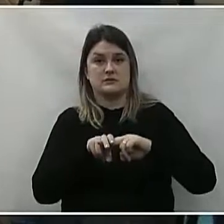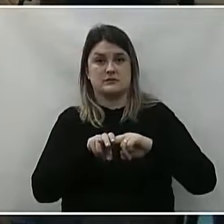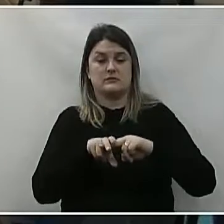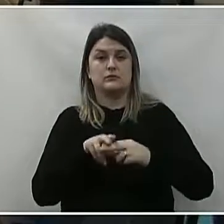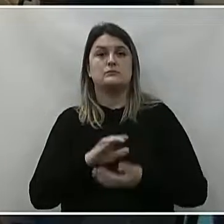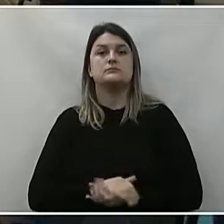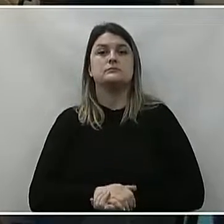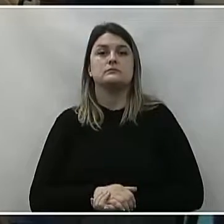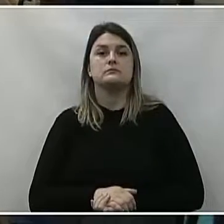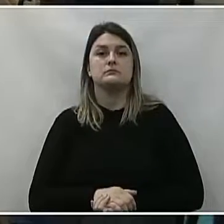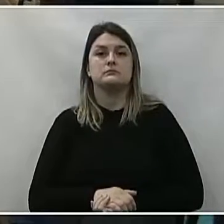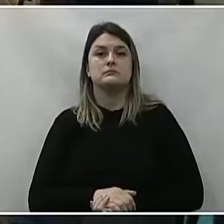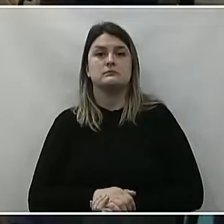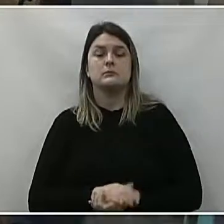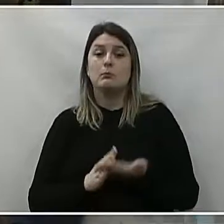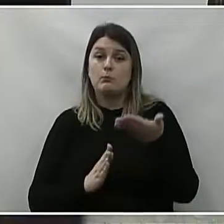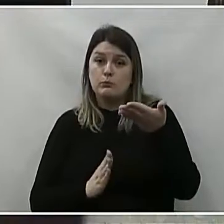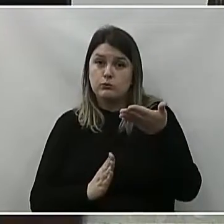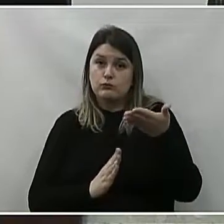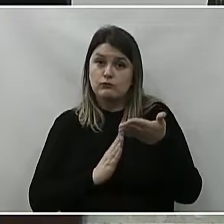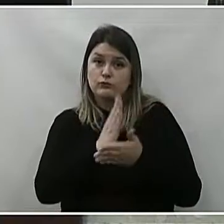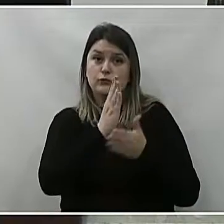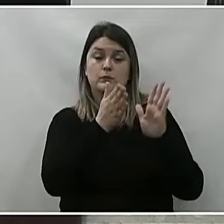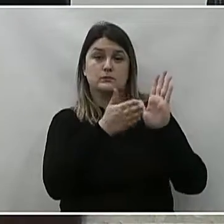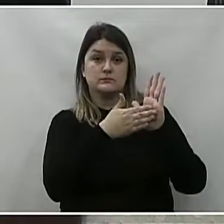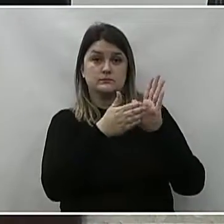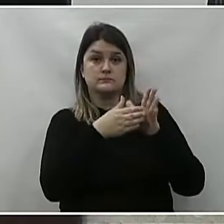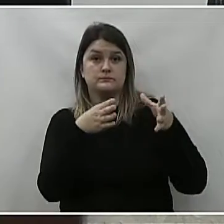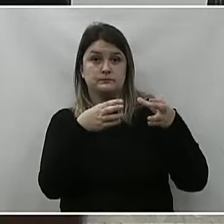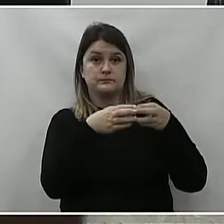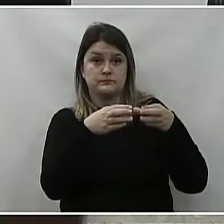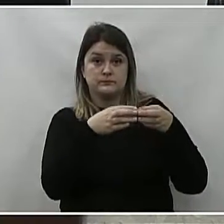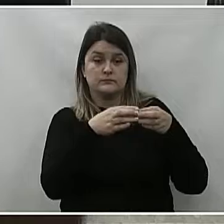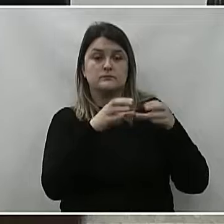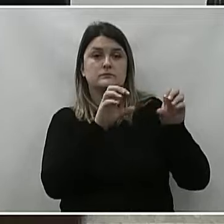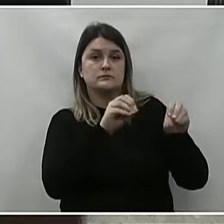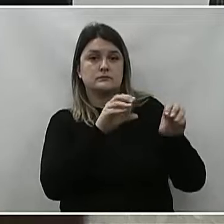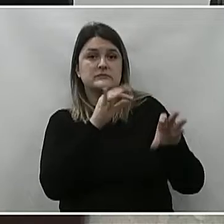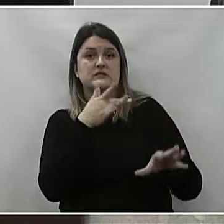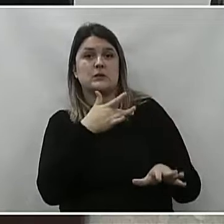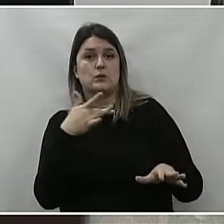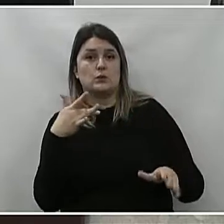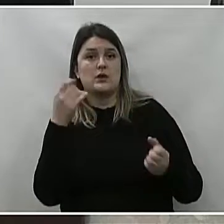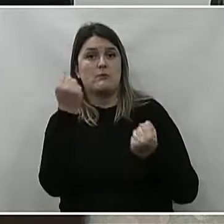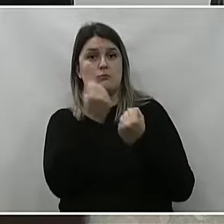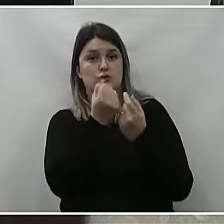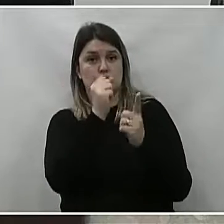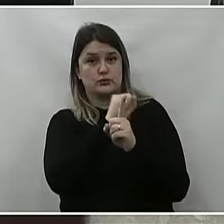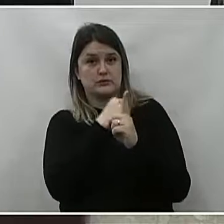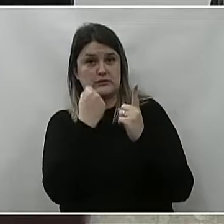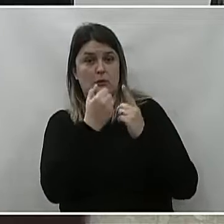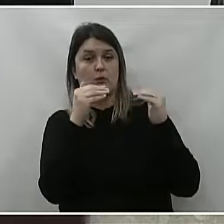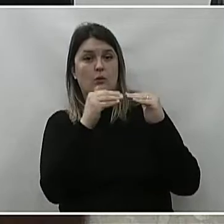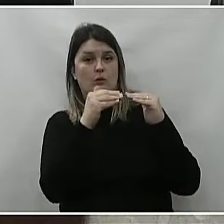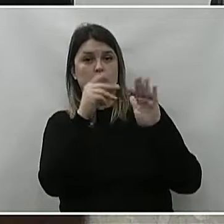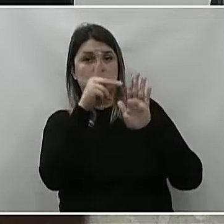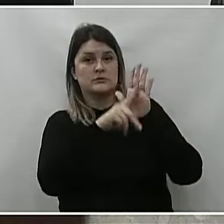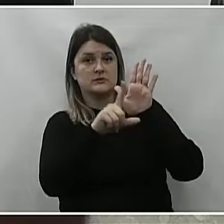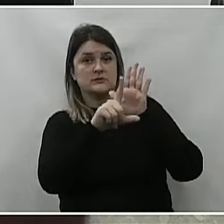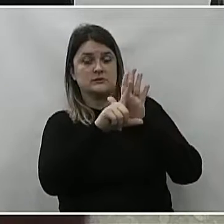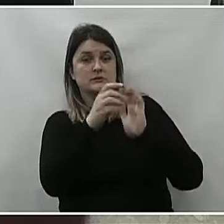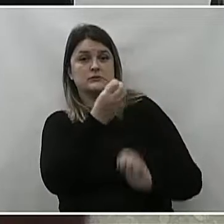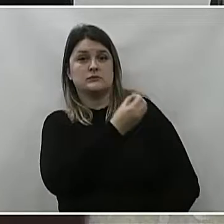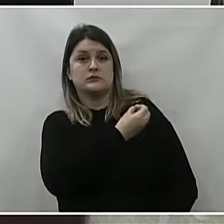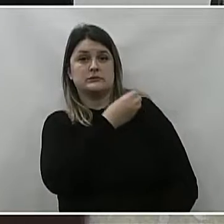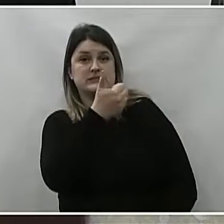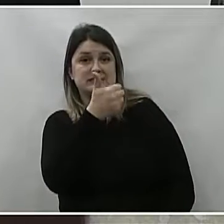permaneçam como estão. Aprovado o parecer fundamentado da Comissão de Educação, Saúde e Assistência. Favorável ao Projeto de Lei